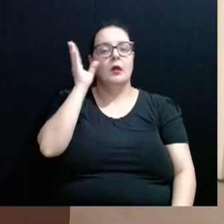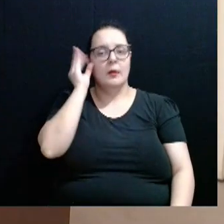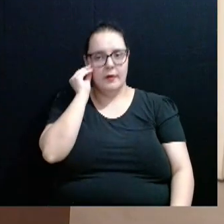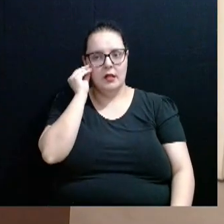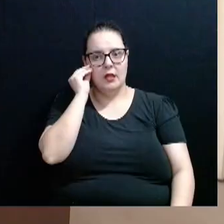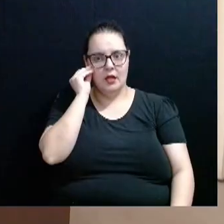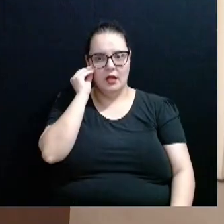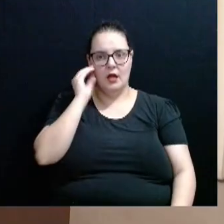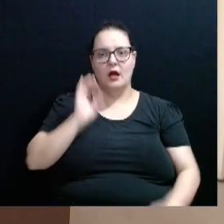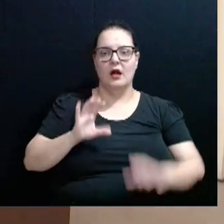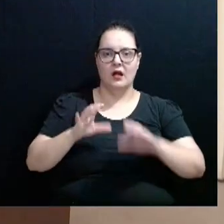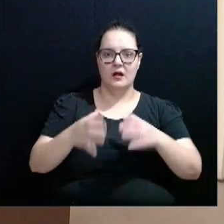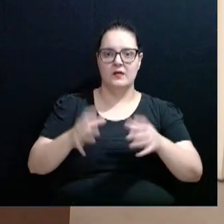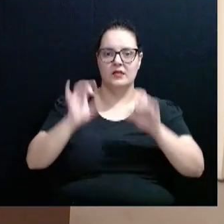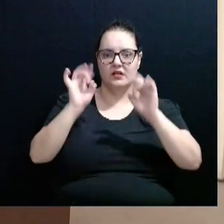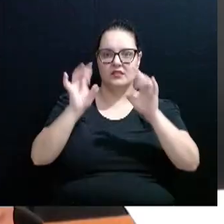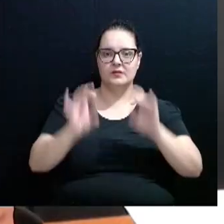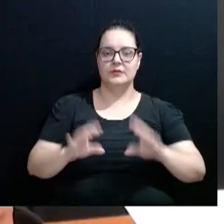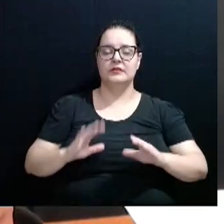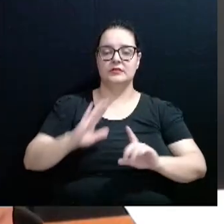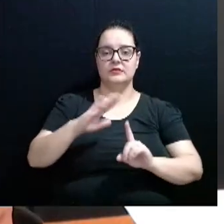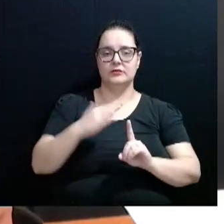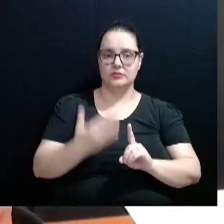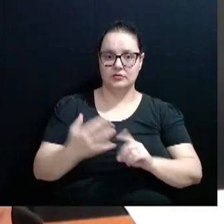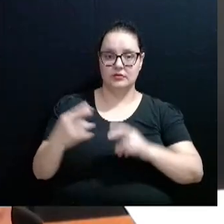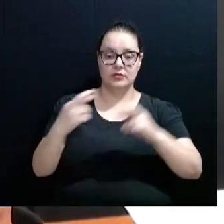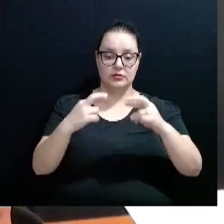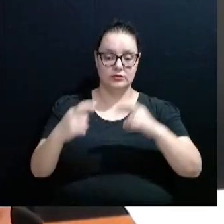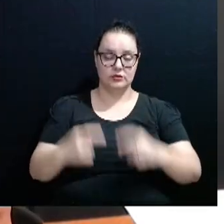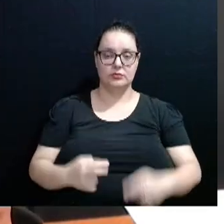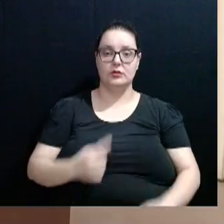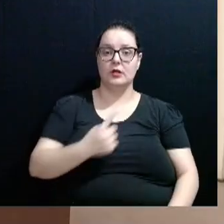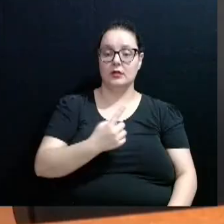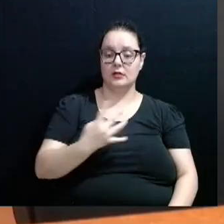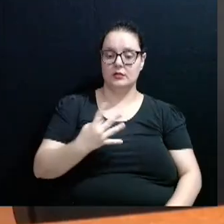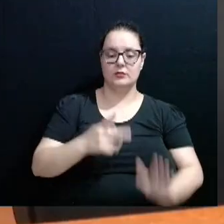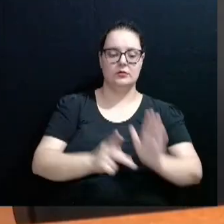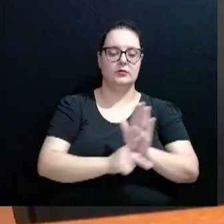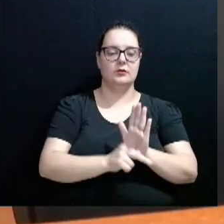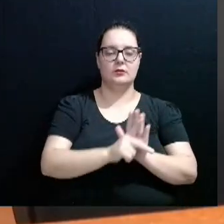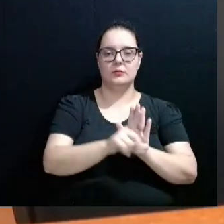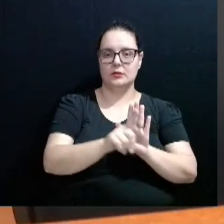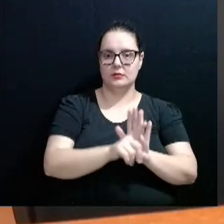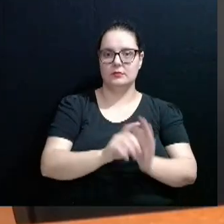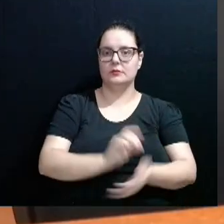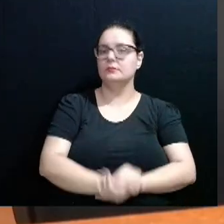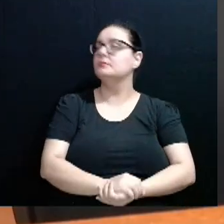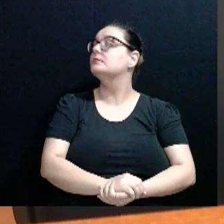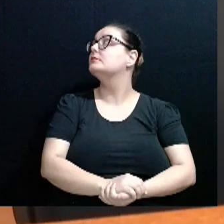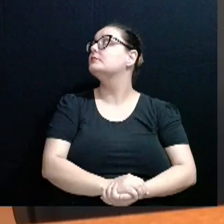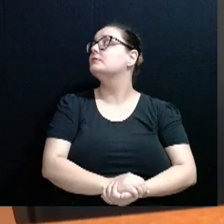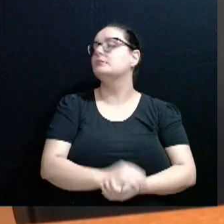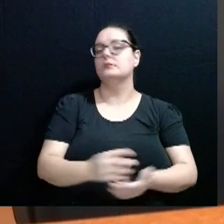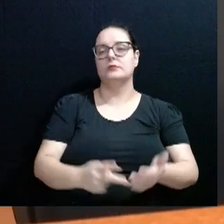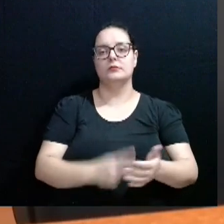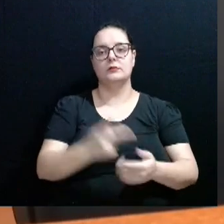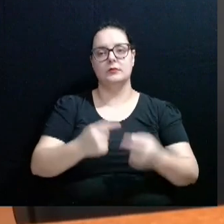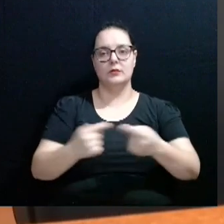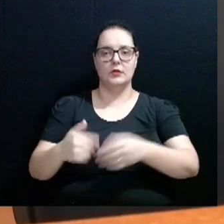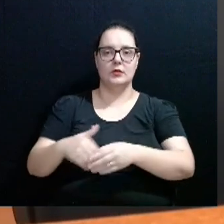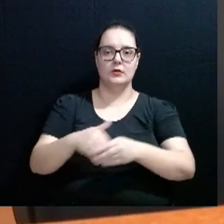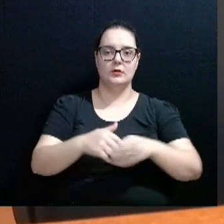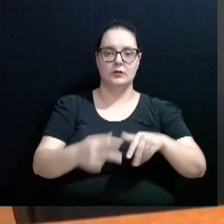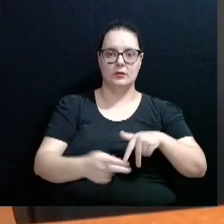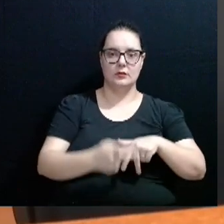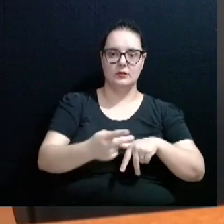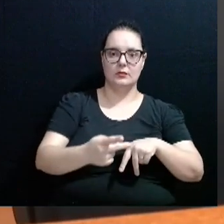Comissão Especial de Honraria analisou 14 projetos de lei. Segundo a discussão de votação do parecer sugerido pelo